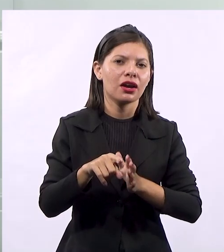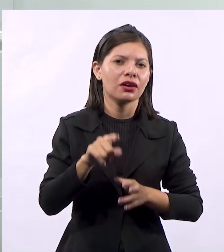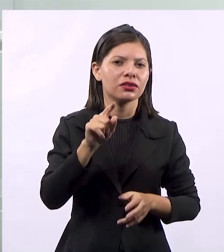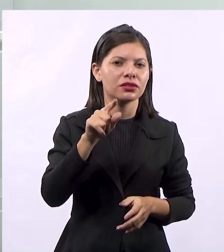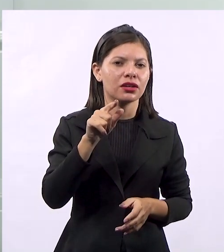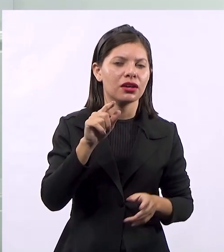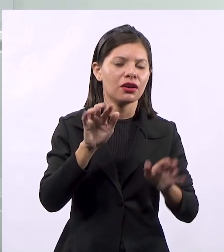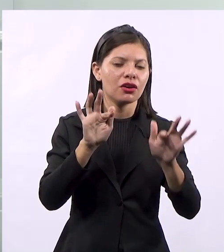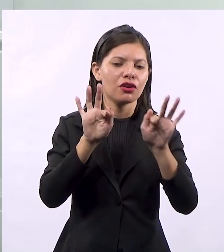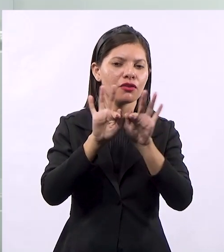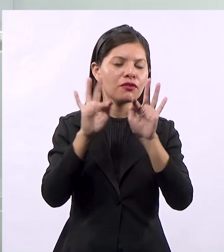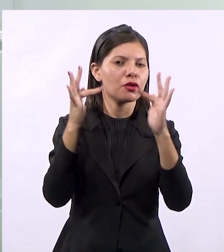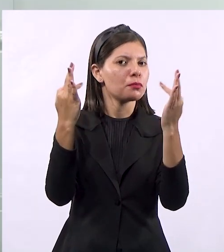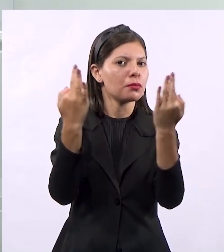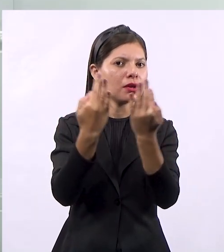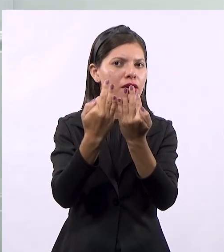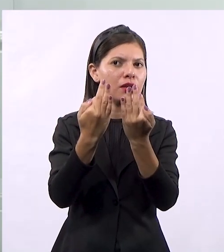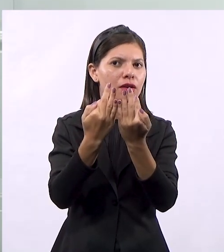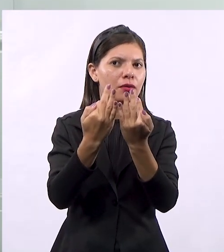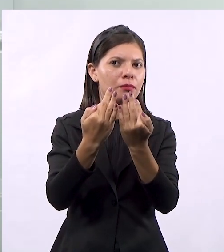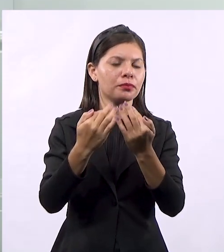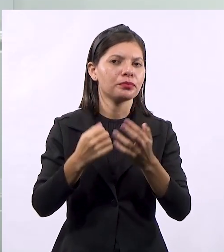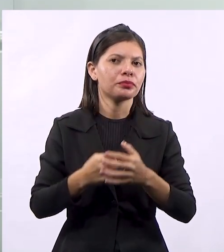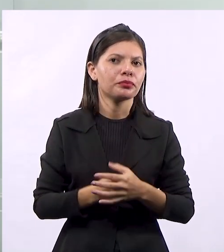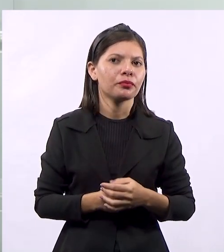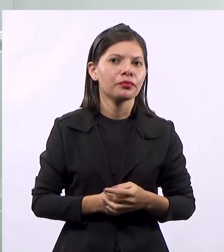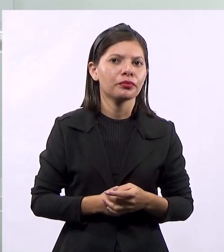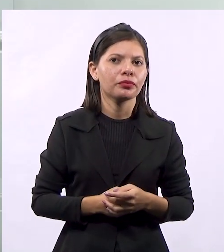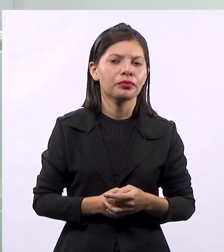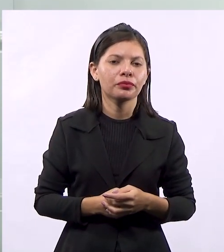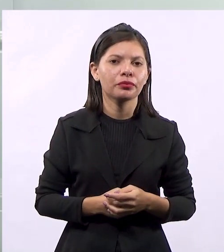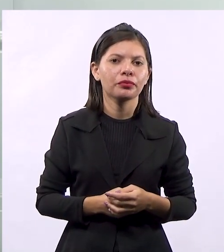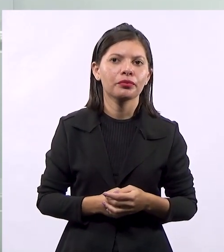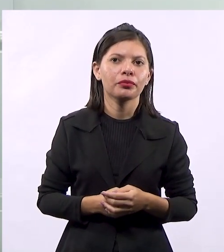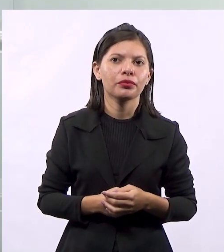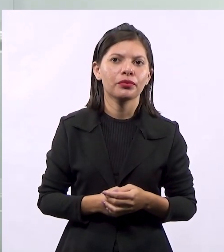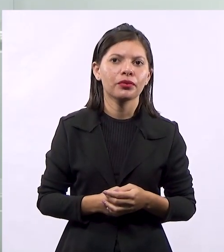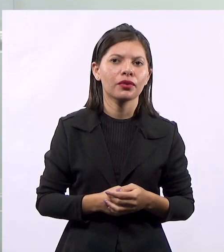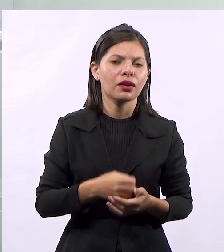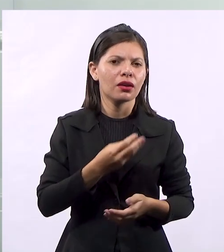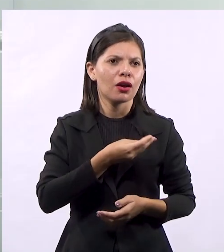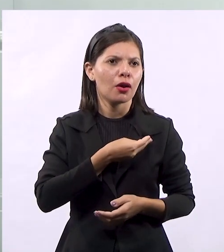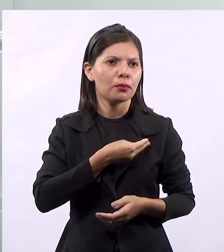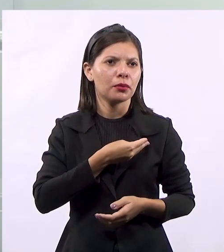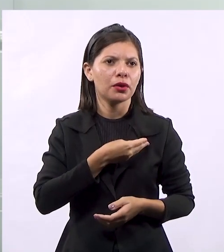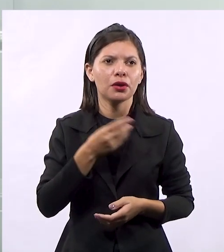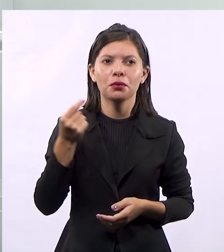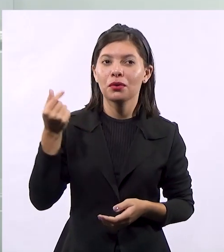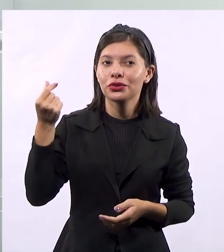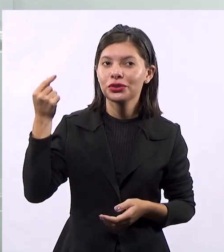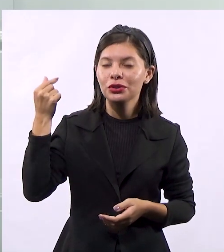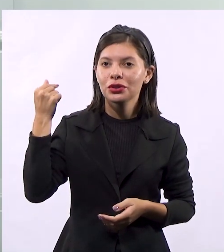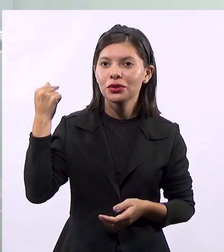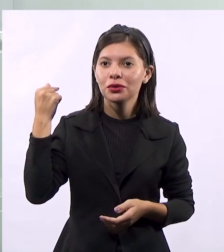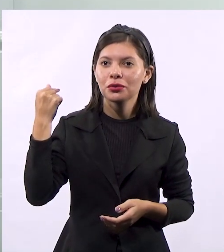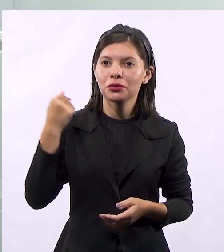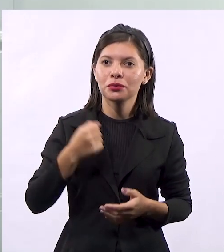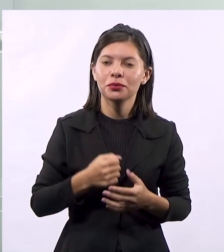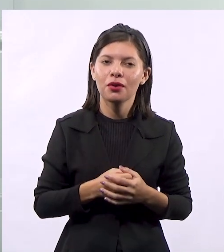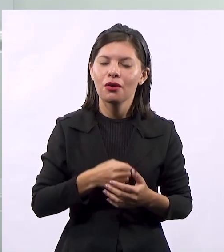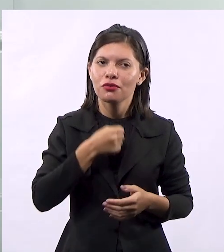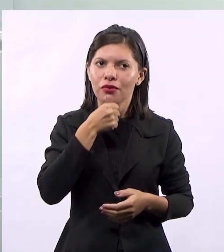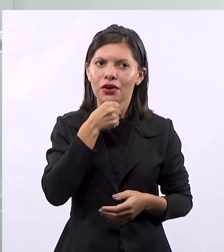beleza, você que é aqui da juventude, talvez não tenha passado por isso, mas com certeza aí seus pais,